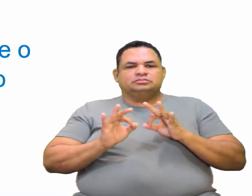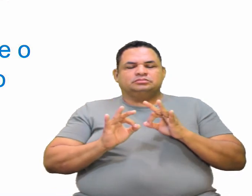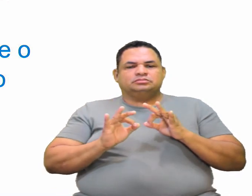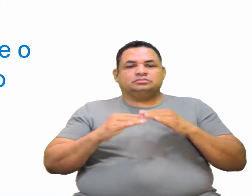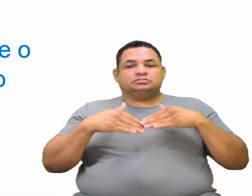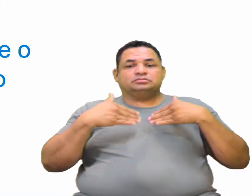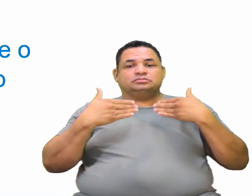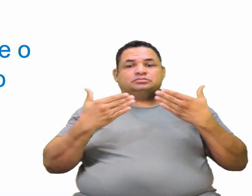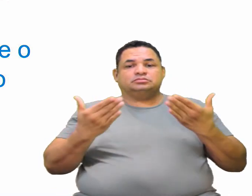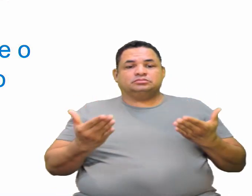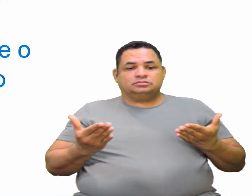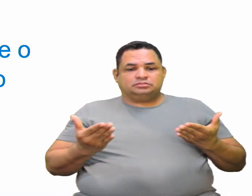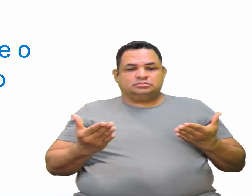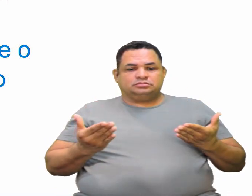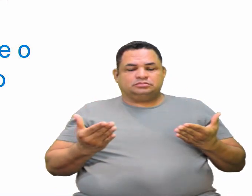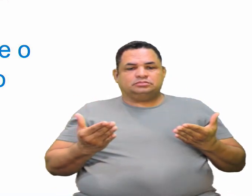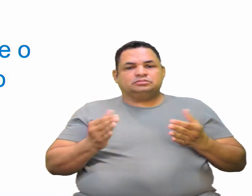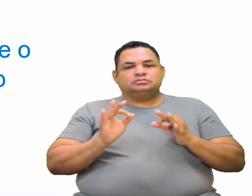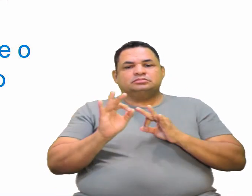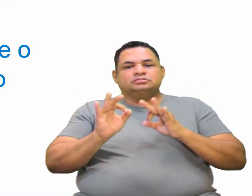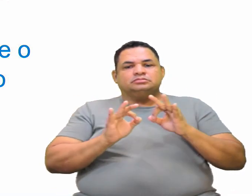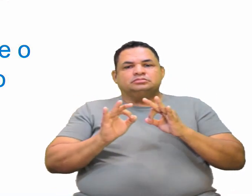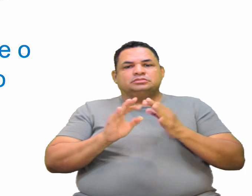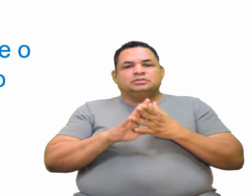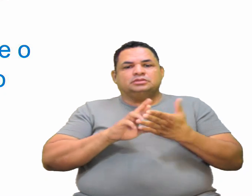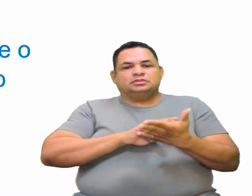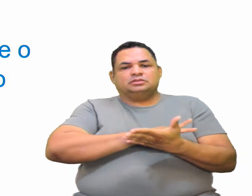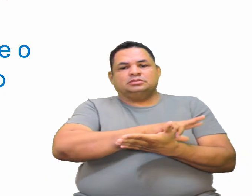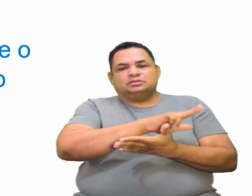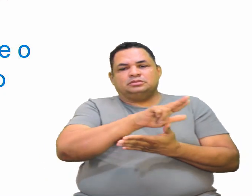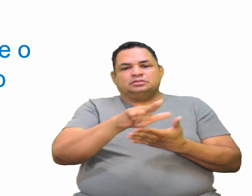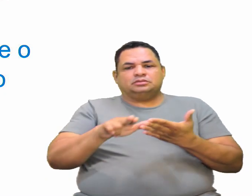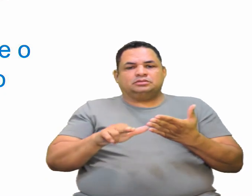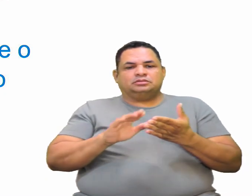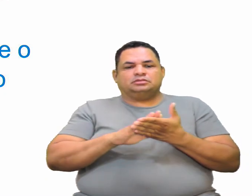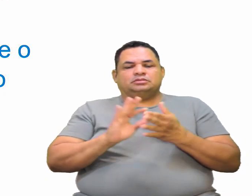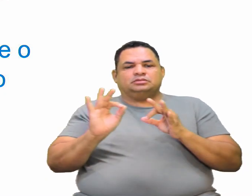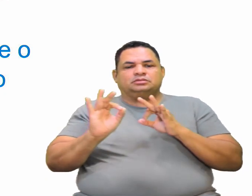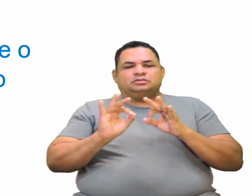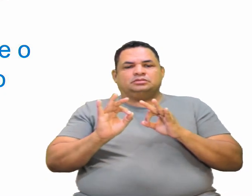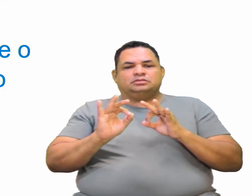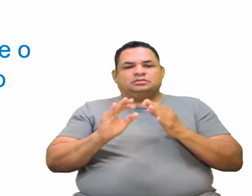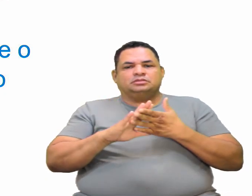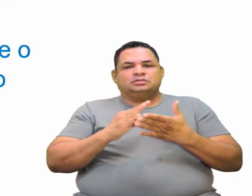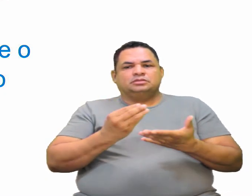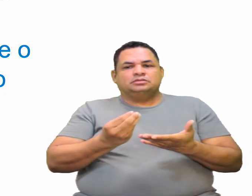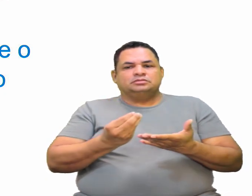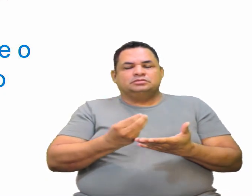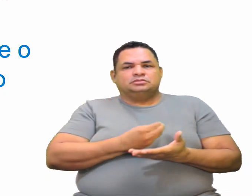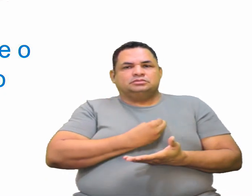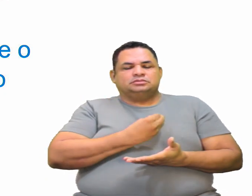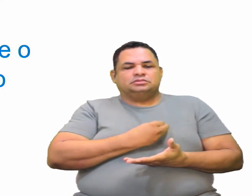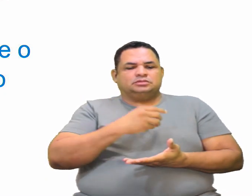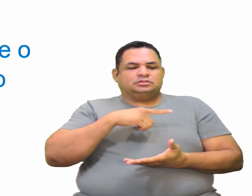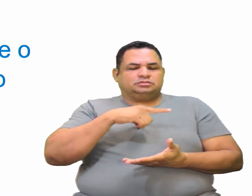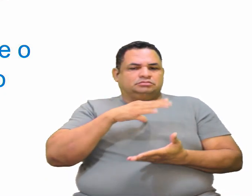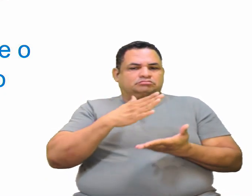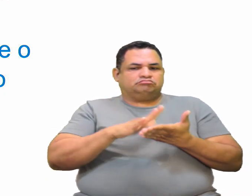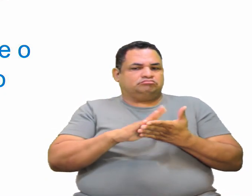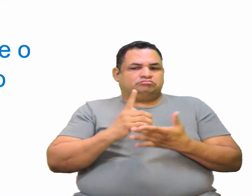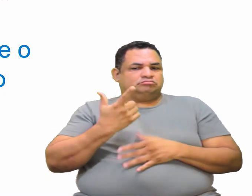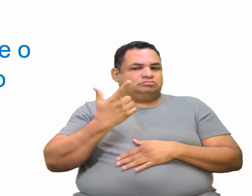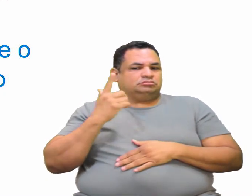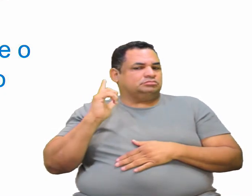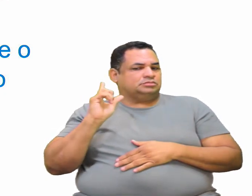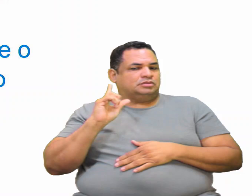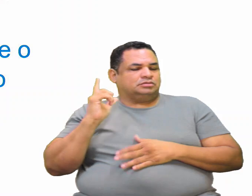apareceriam. E aí essa variedade, essa diversidade de organismos que nós temos no ambiente não